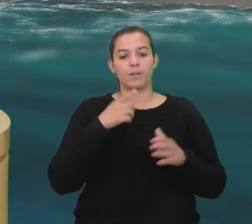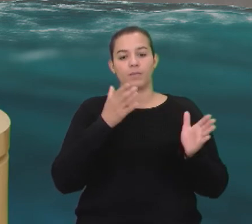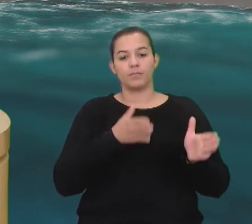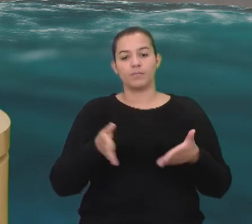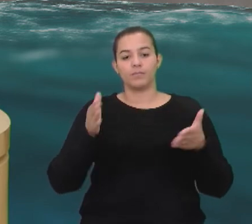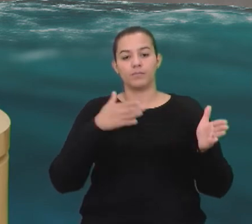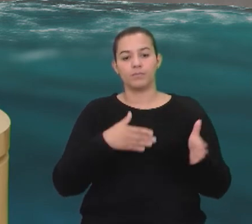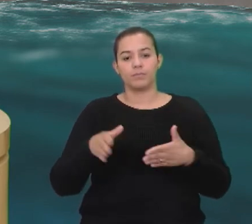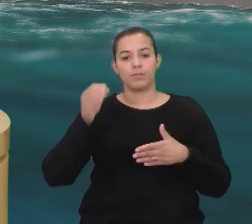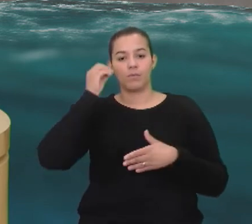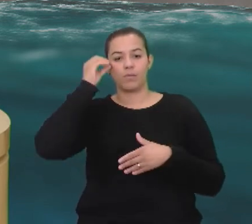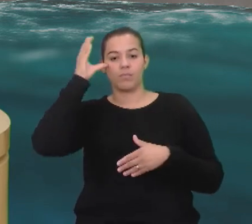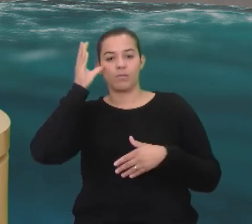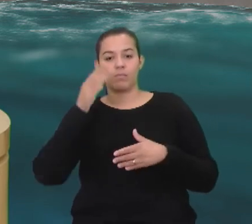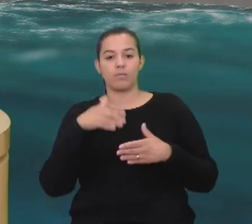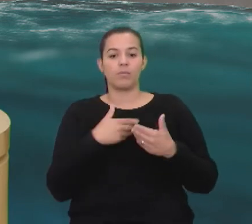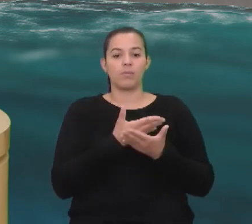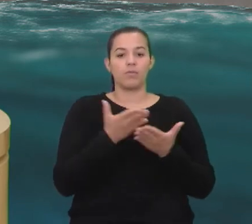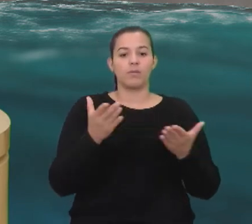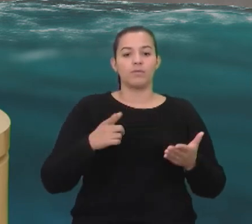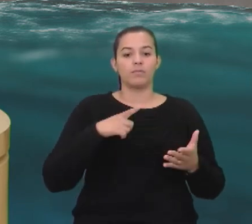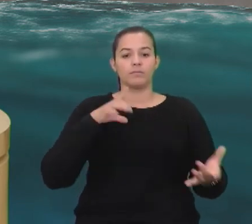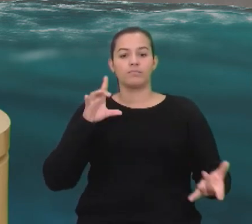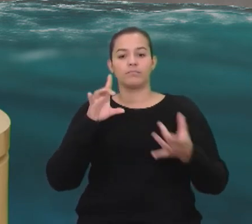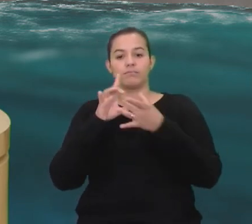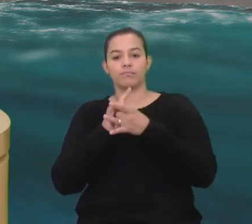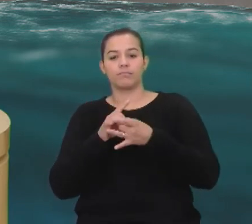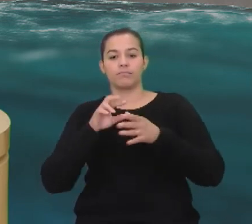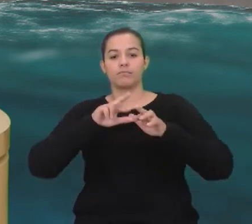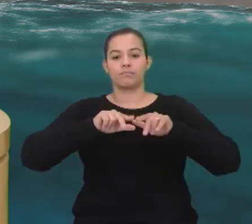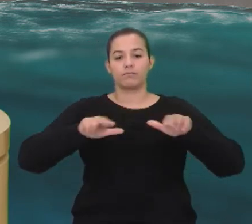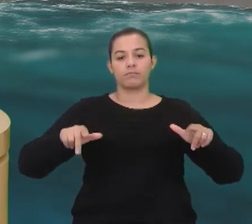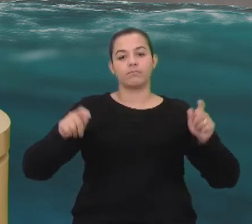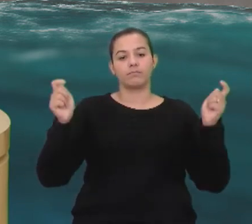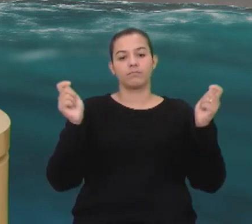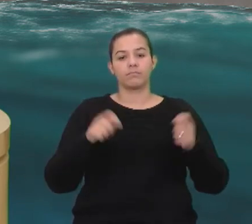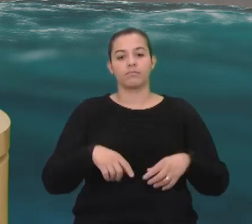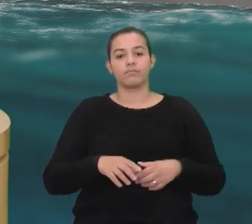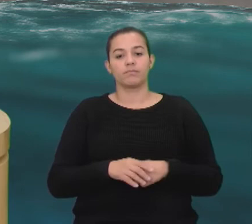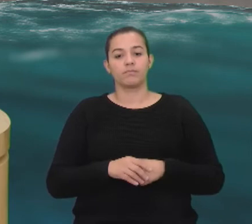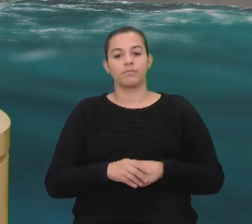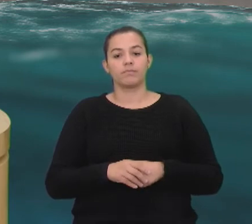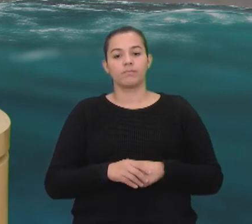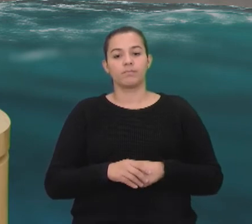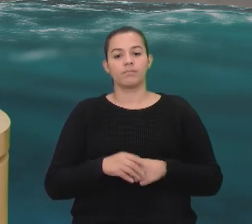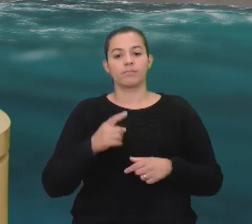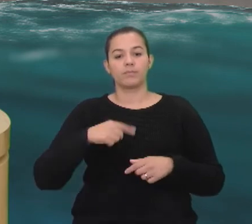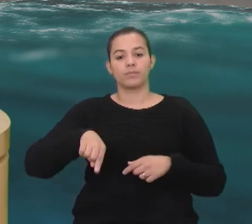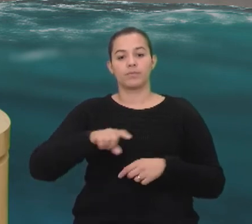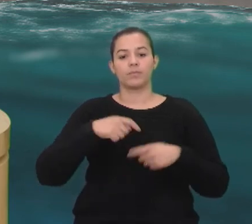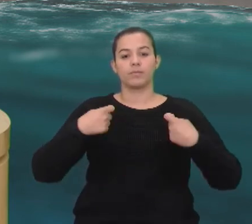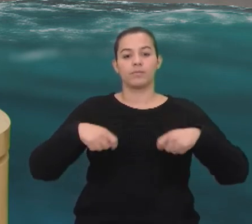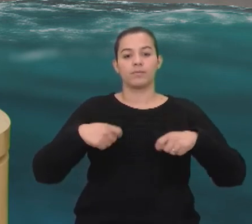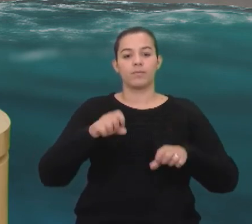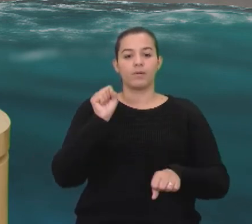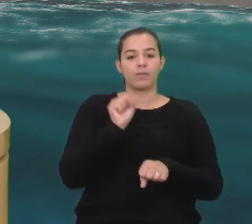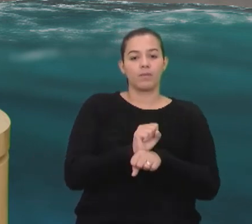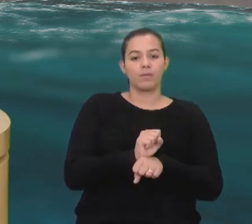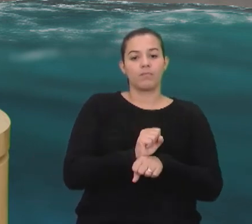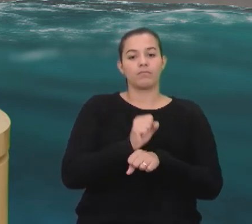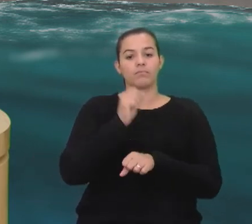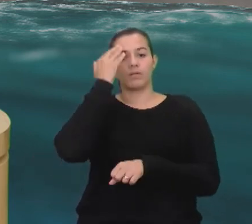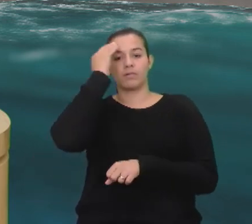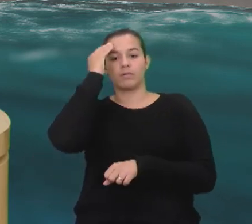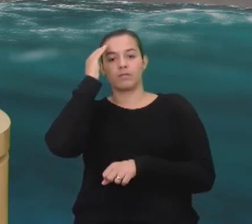conhecimento não mais tão ligada assim à questão da matriz eurocêntrica. Ou seja, parar um pouco de tentar entender, por